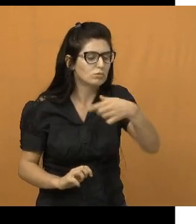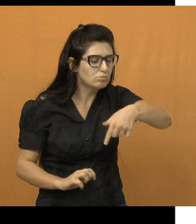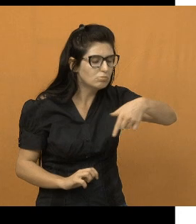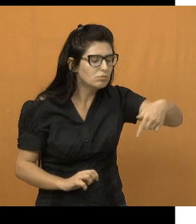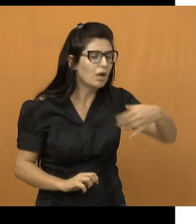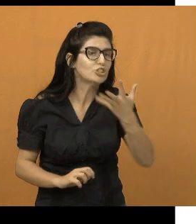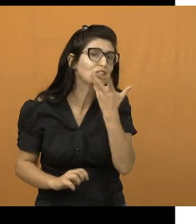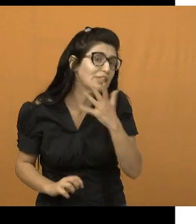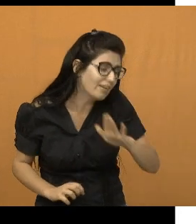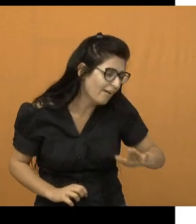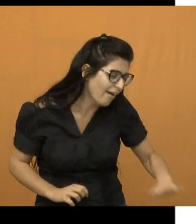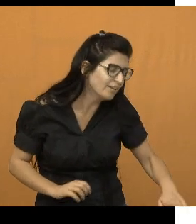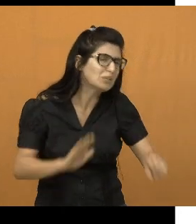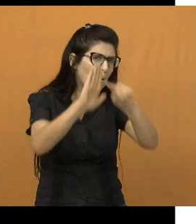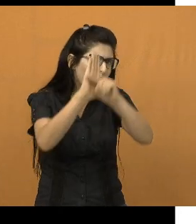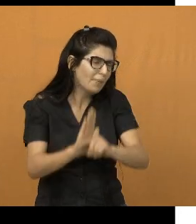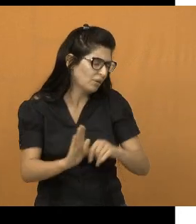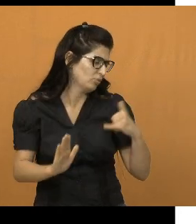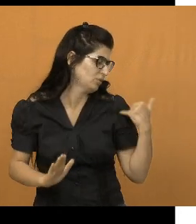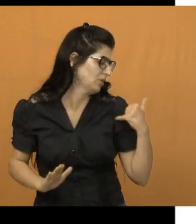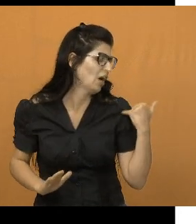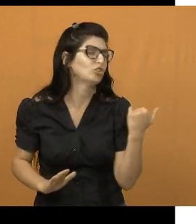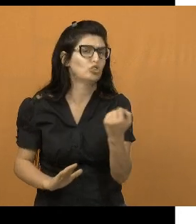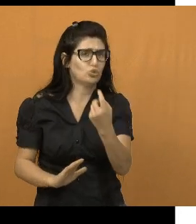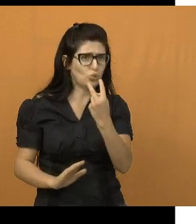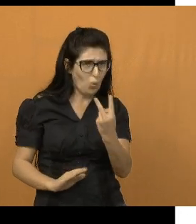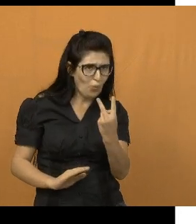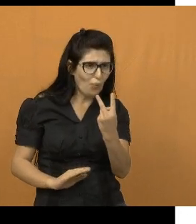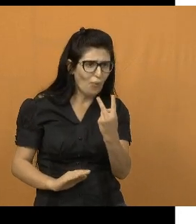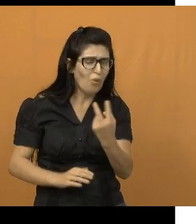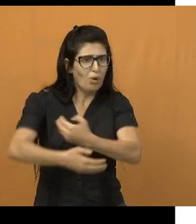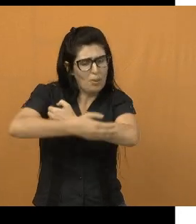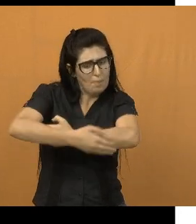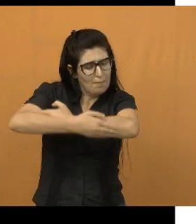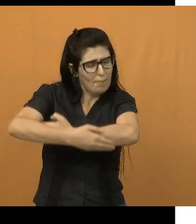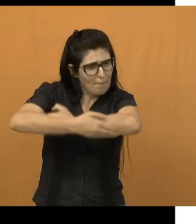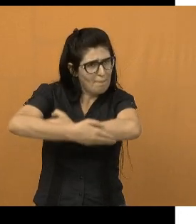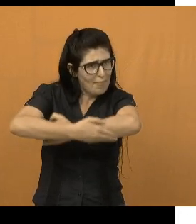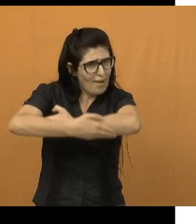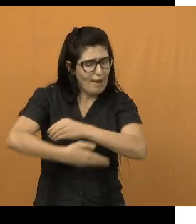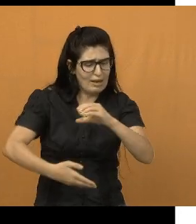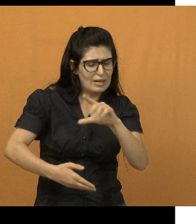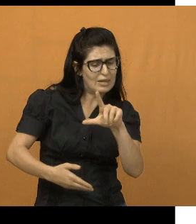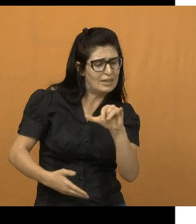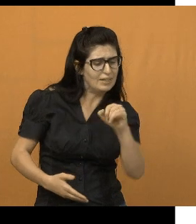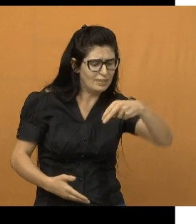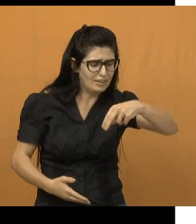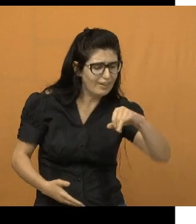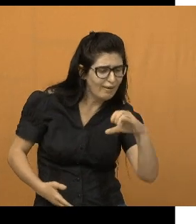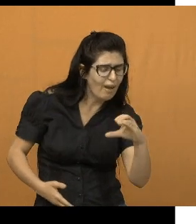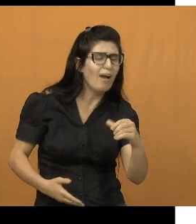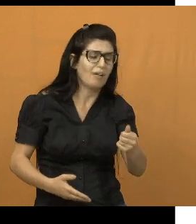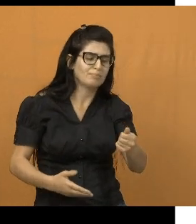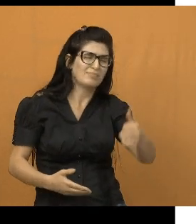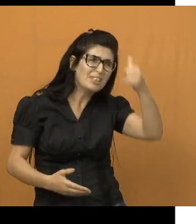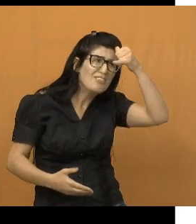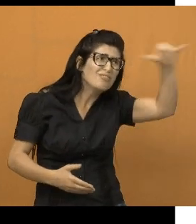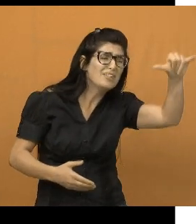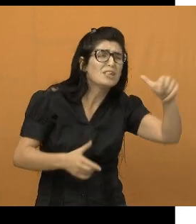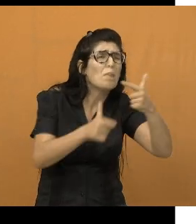4.477 crianças menores de 2 anos passaram pelo Bebê Clínica, que é um programa de prevenção